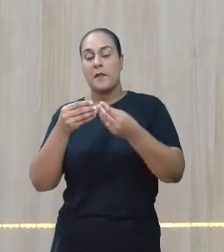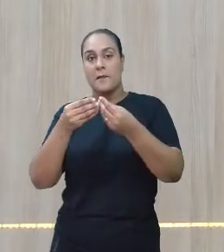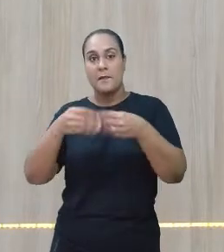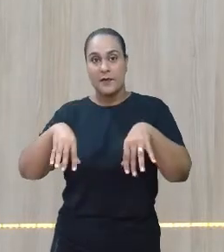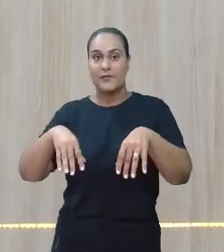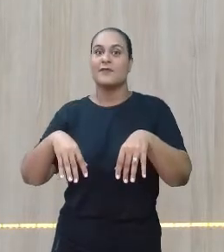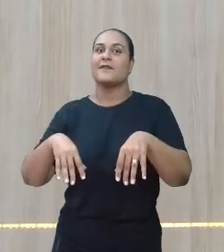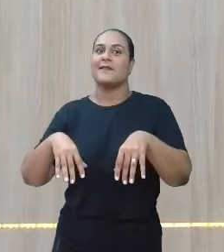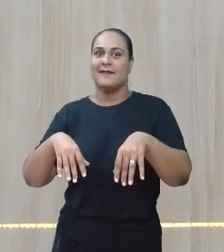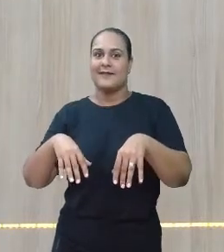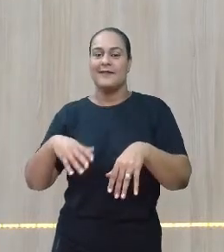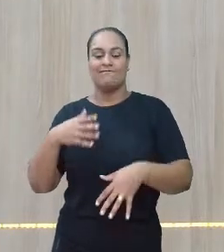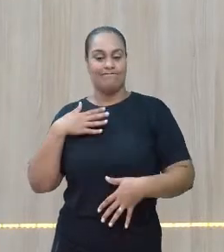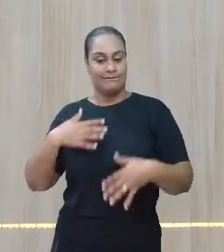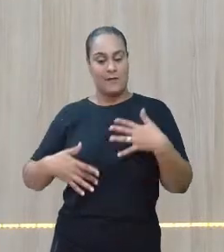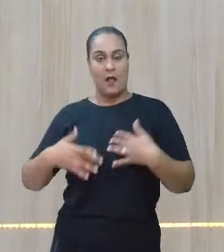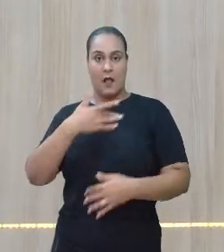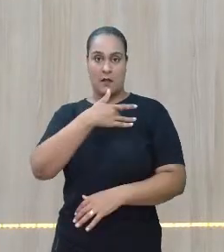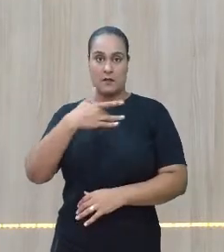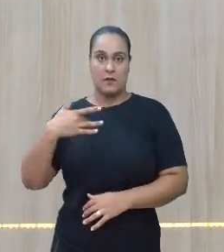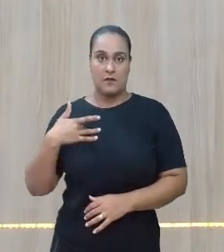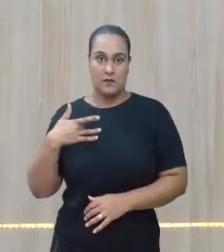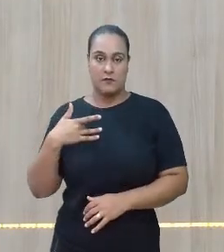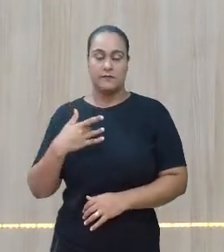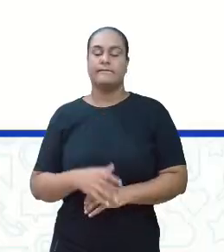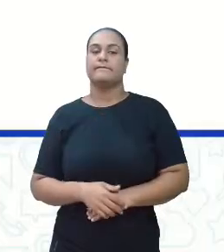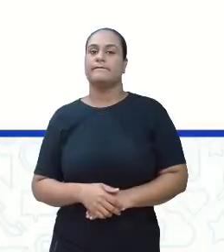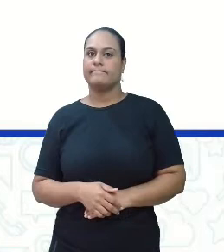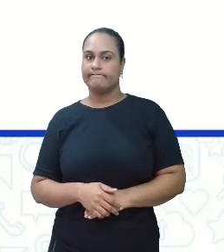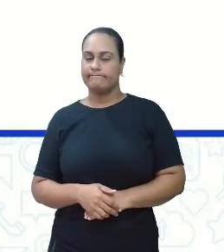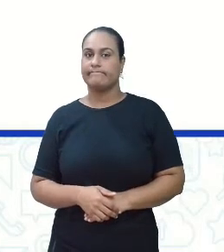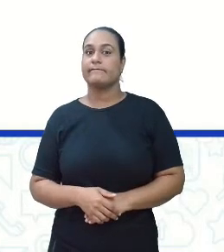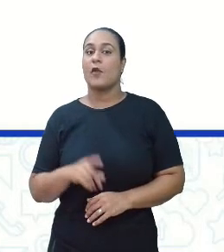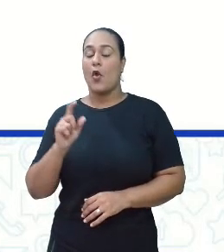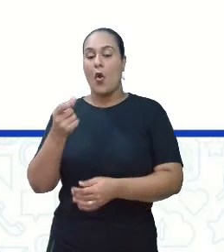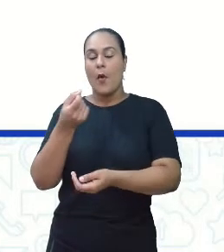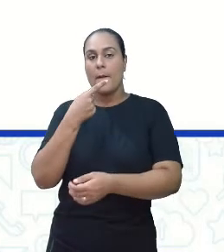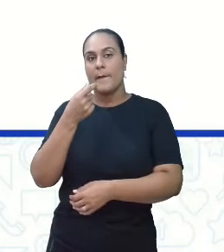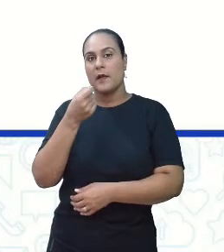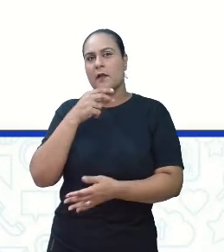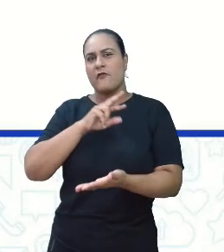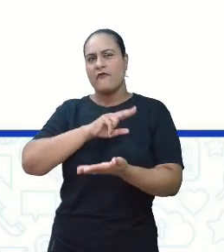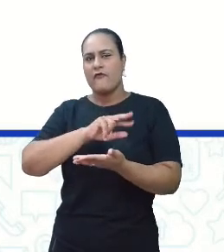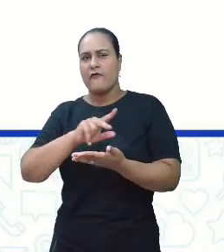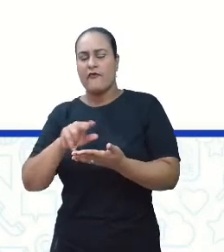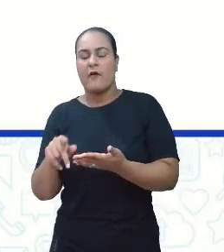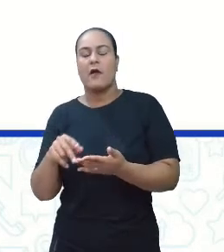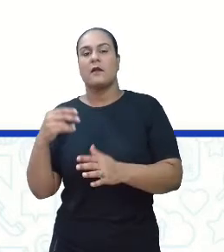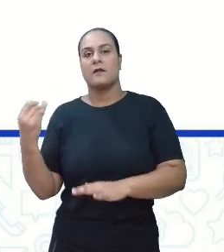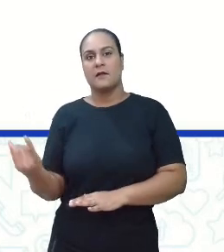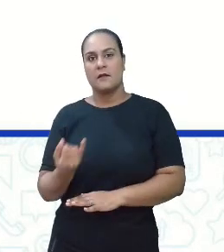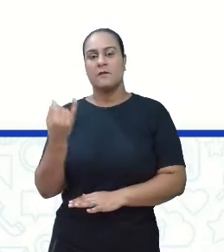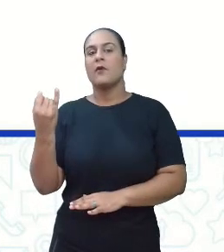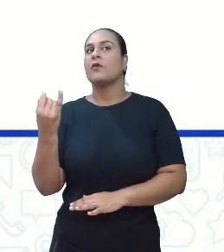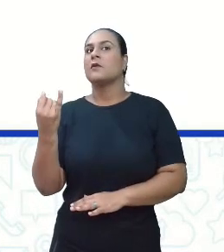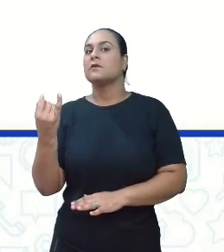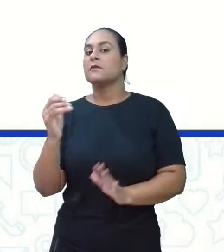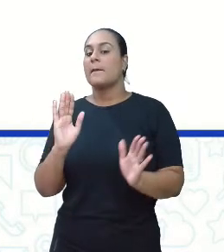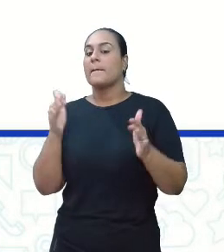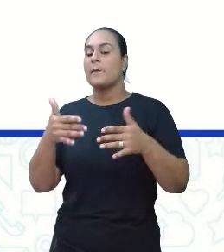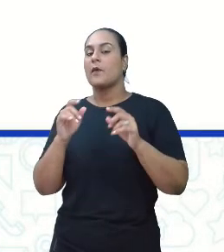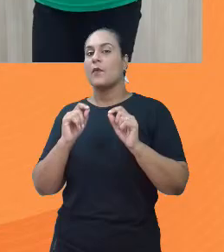tóxicos. Então, vejam aí a questão de medicamentos, que são muito importantes esses medicamentos, principalmente em relação a quê,